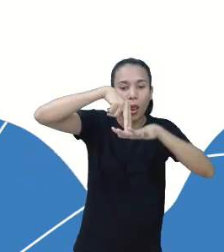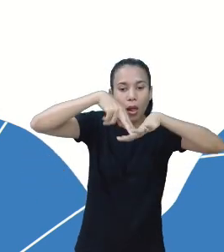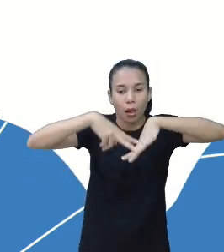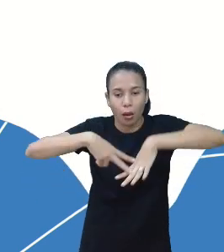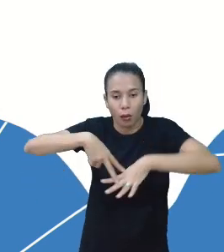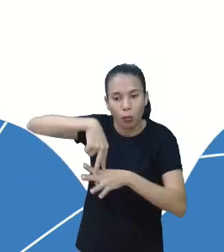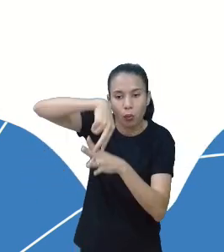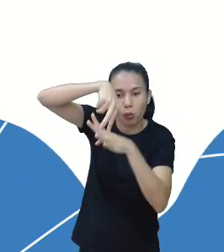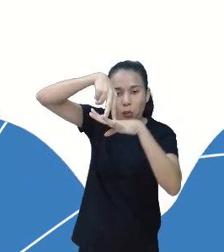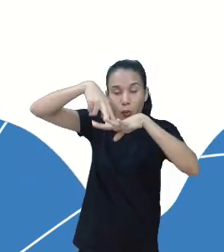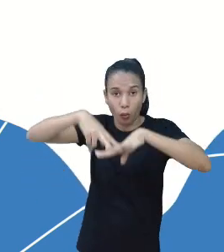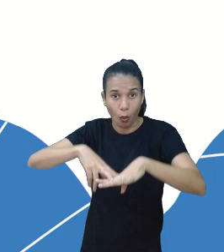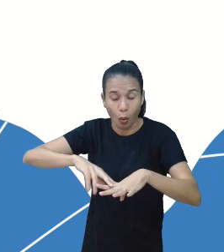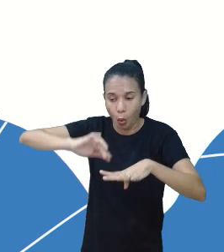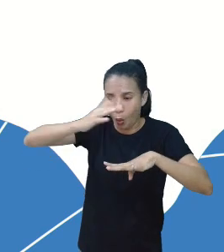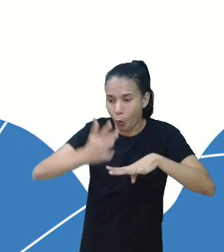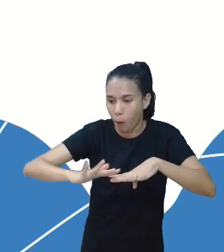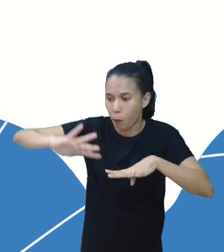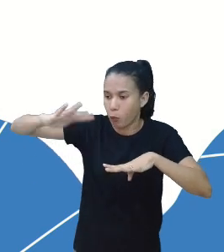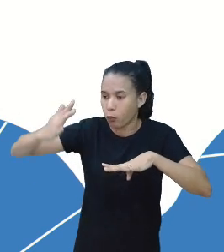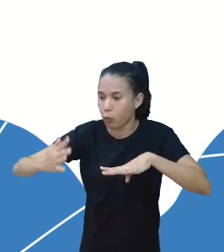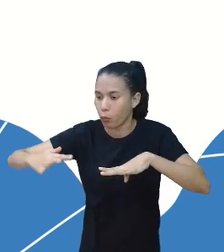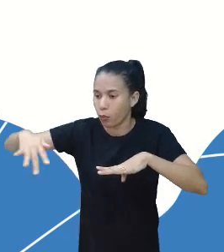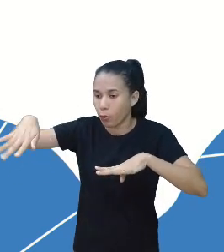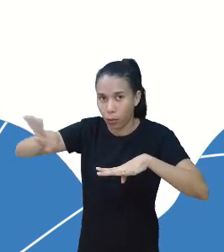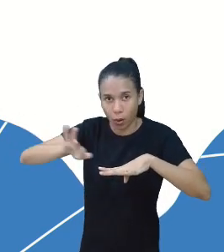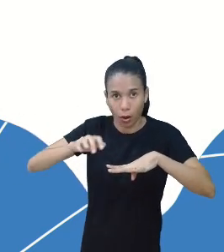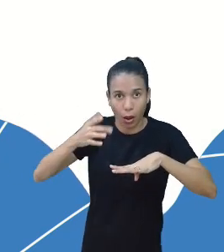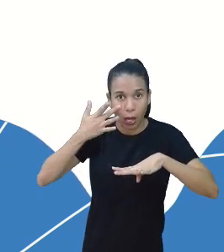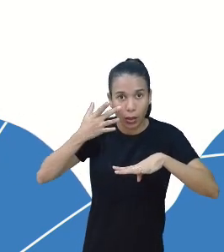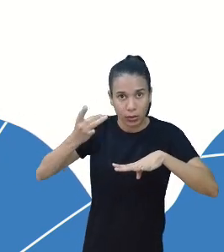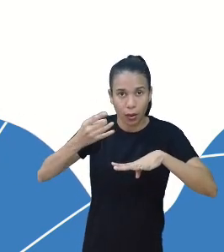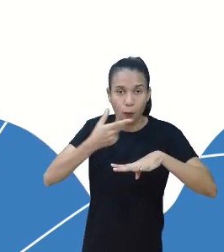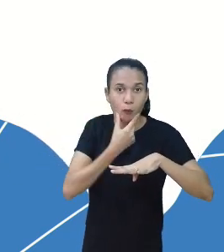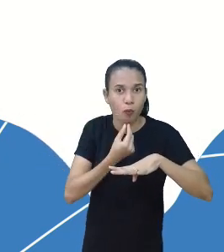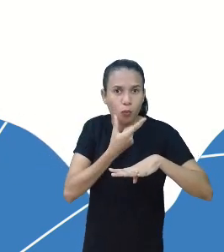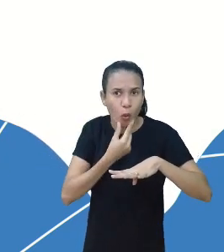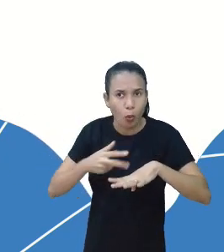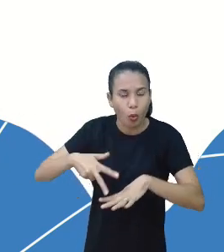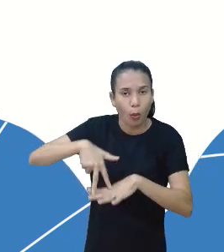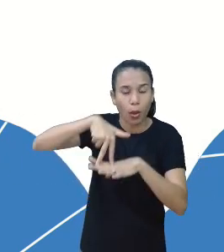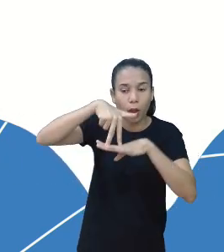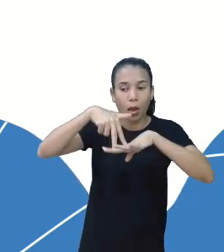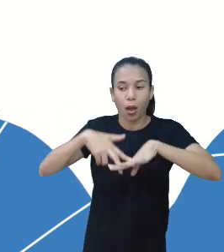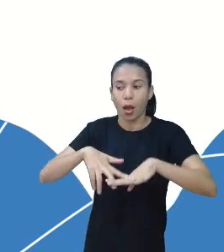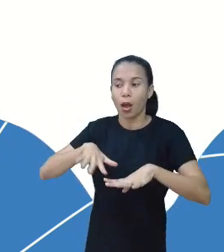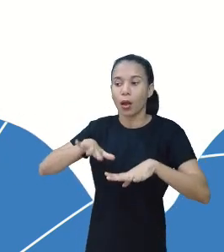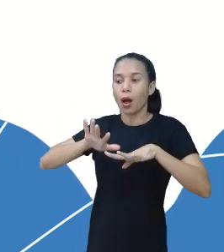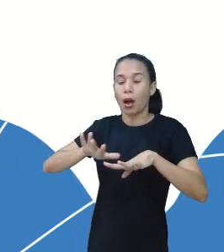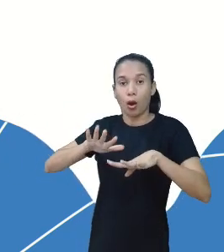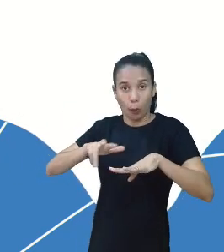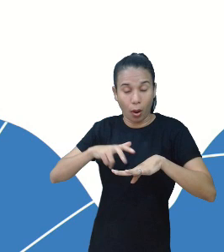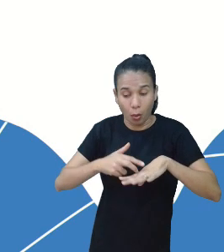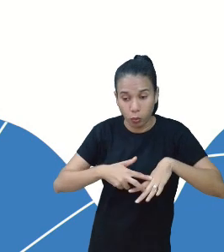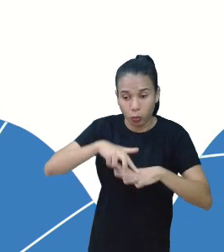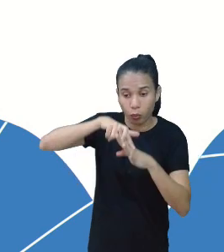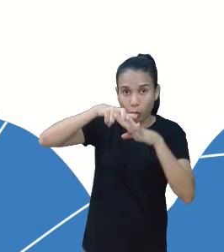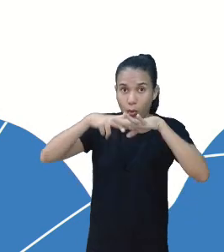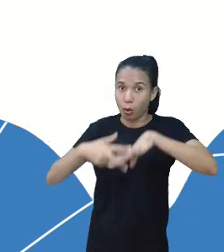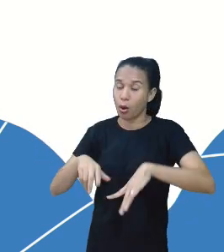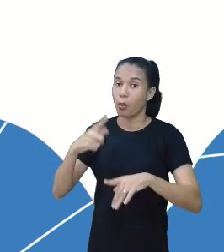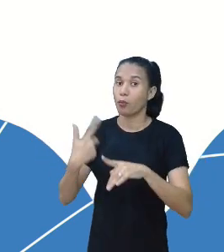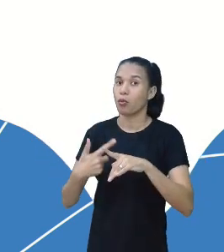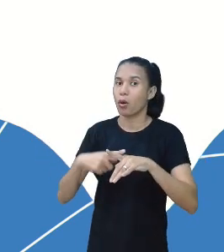os uivos do mar que se encapela. Prudente, o jangadeiro se acautela contra os 1000 acidentes